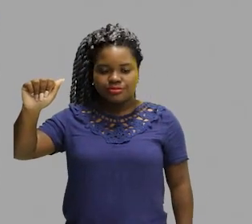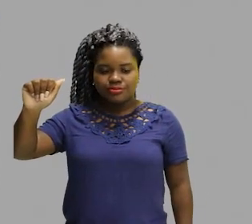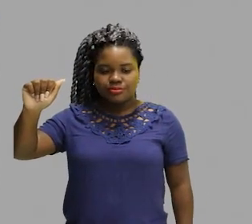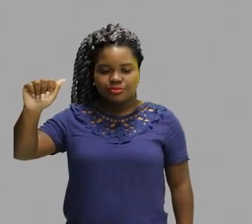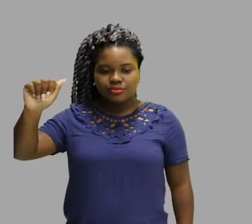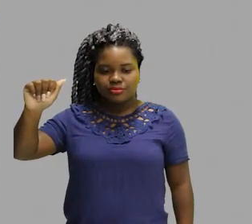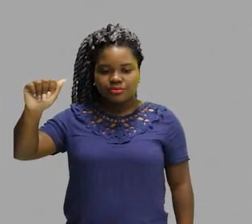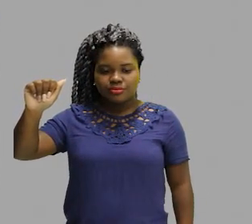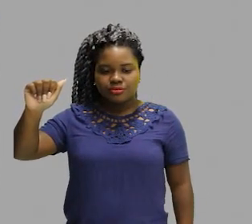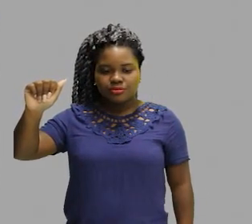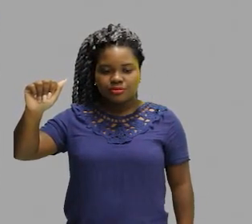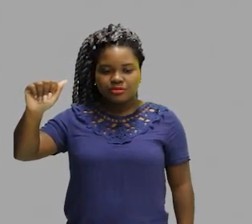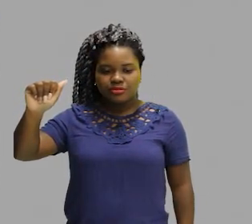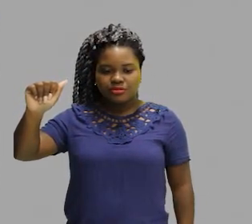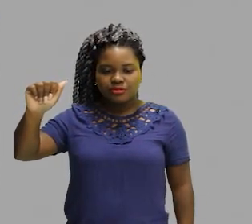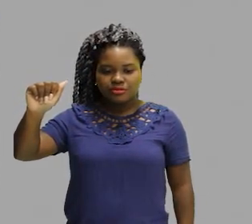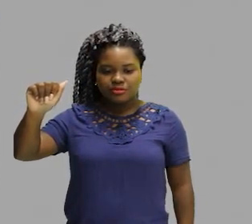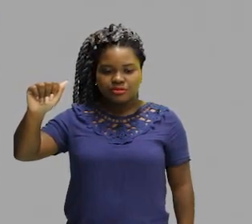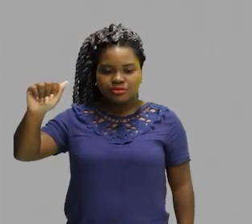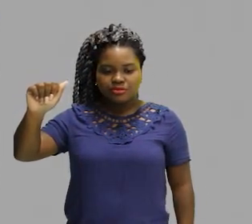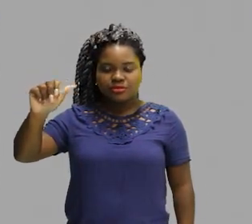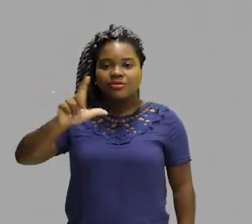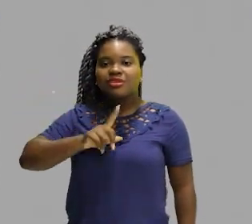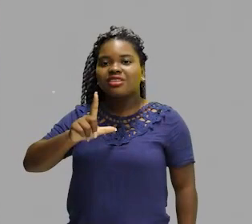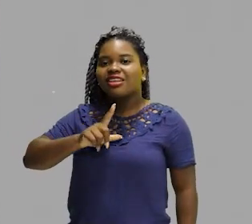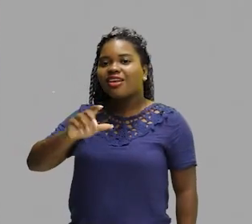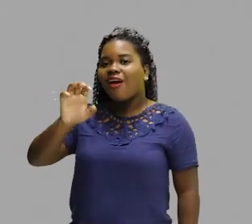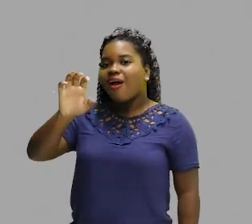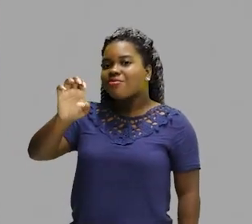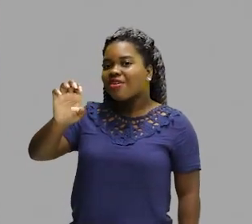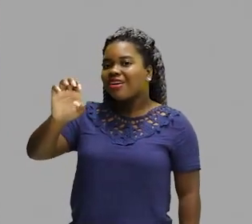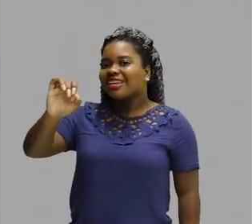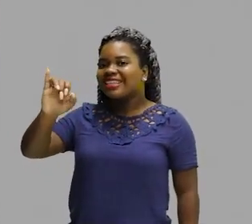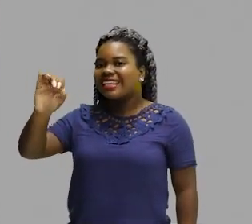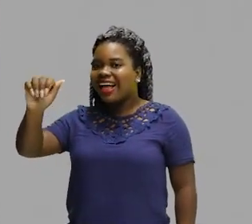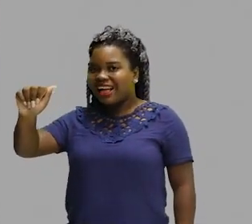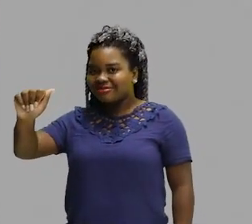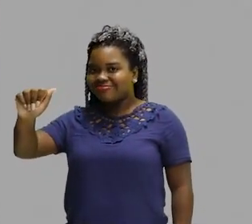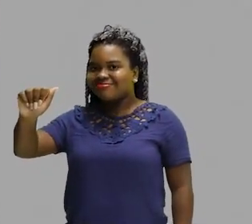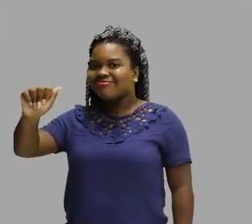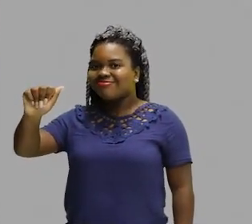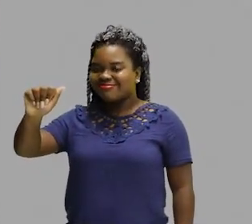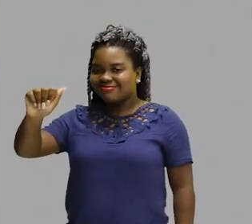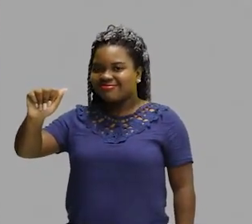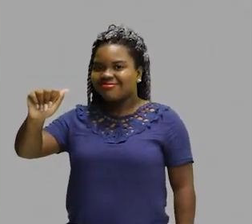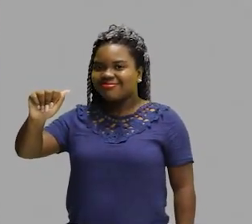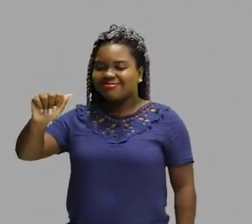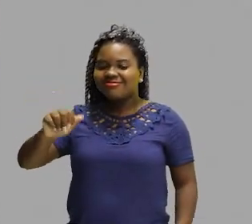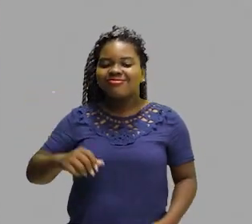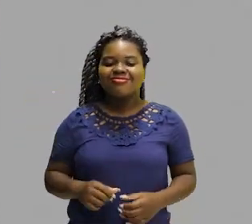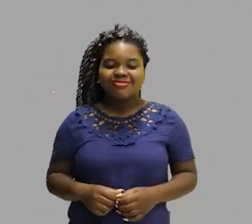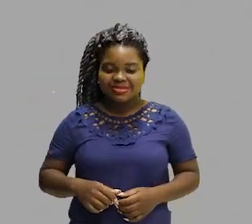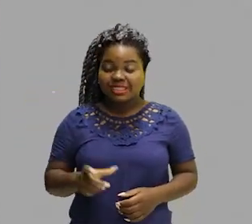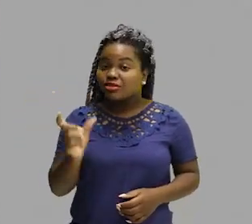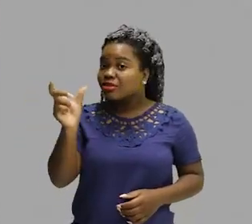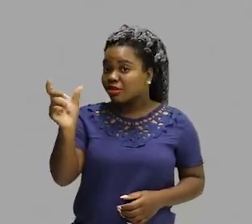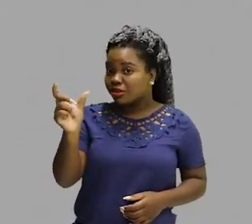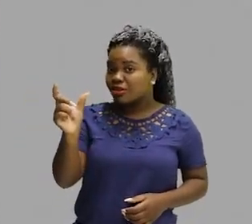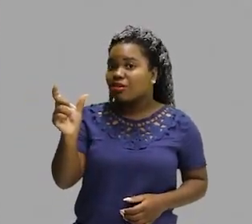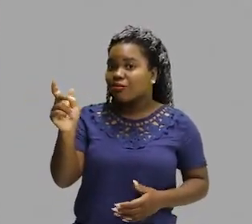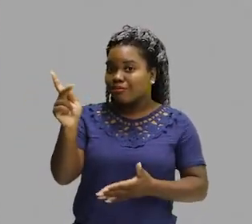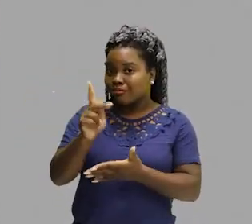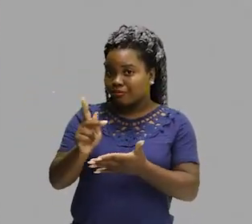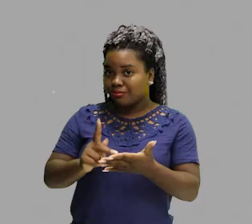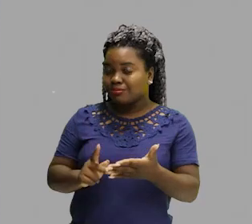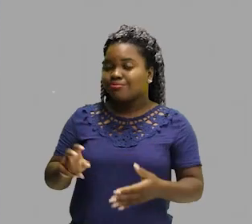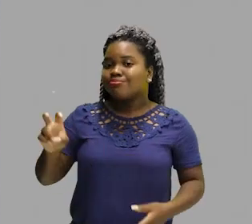e areia. Como se fosse assim, pó e areia. Pó e areia. Então, aqui eu também tenho uma sílaba poética, que nesse caso,